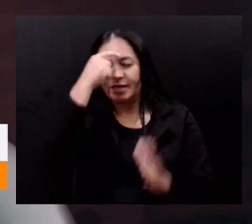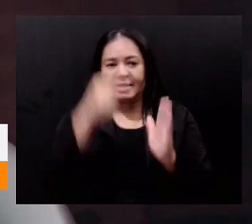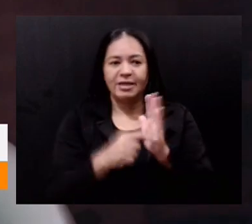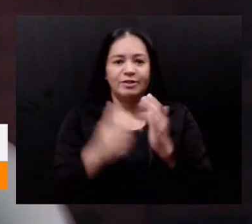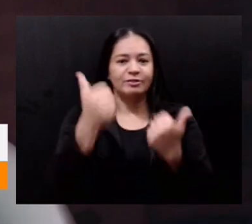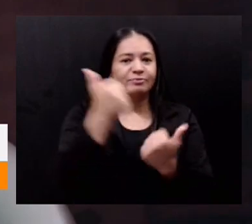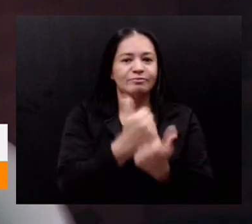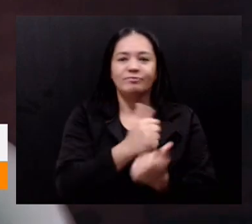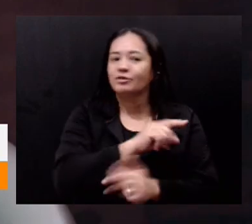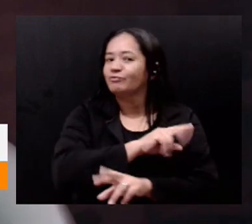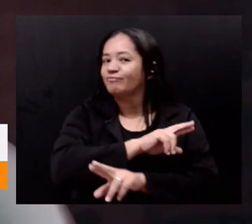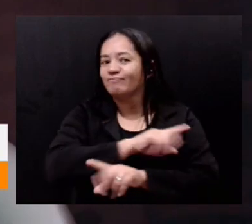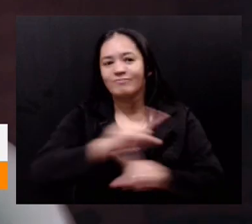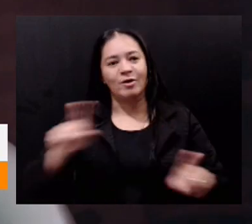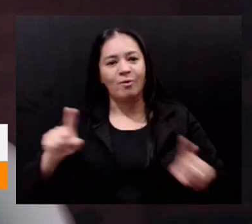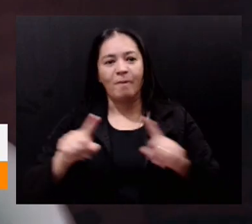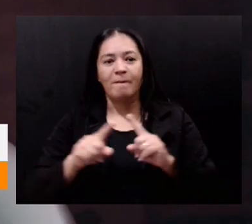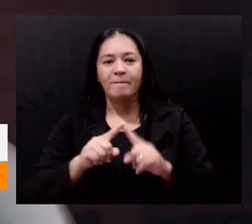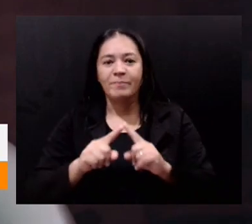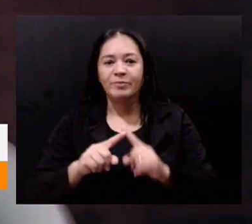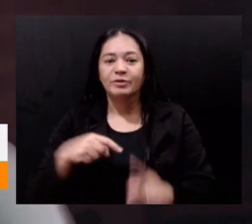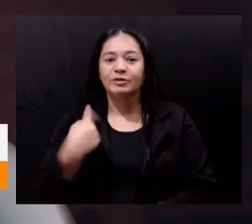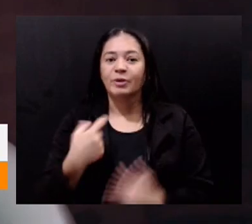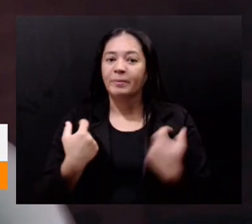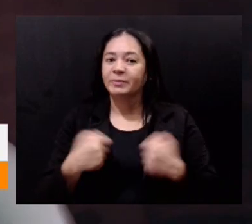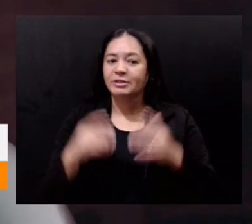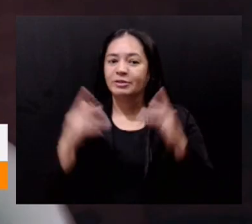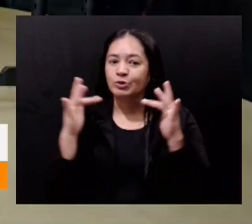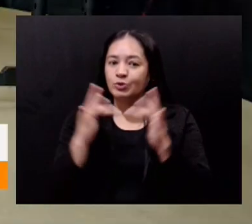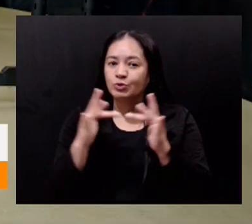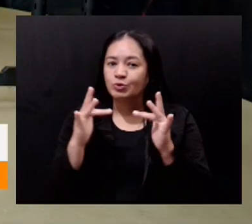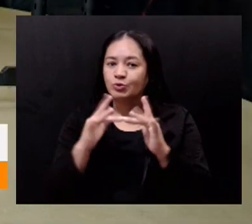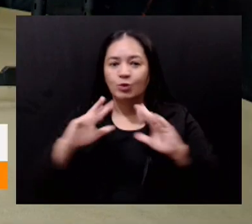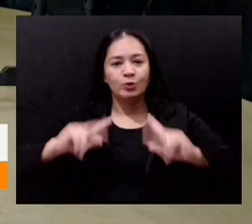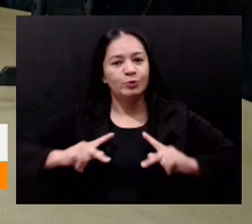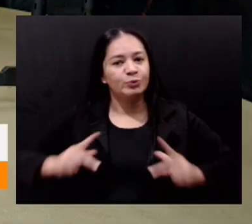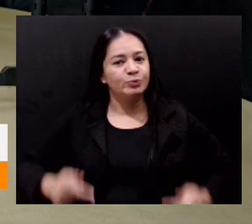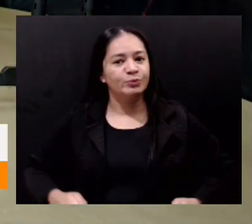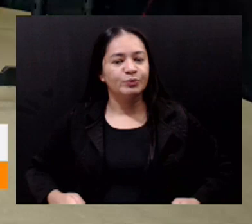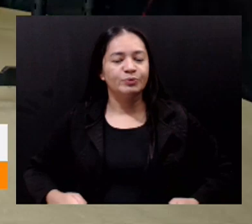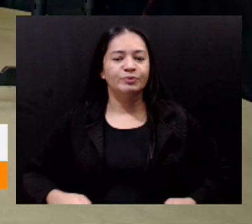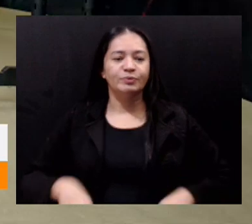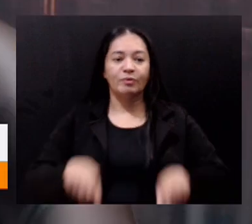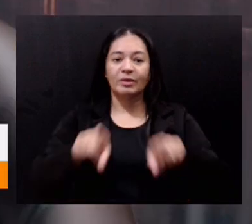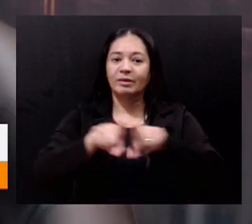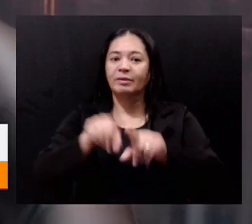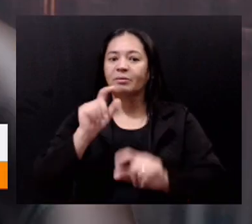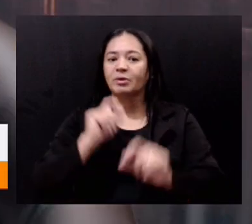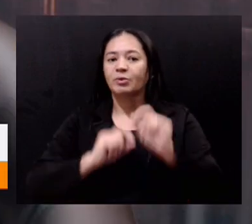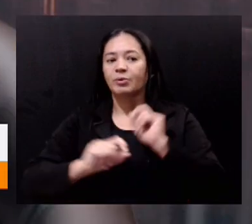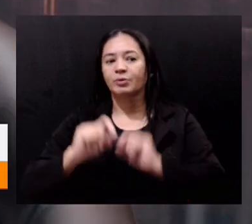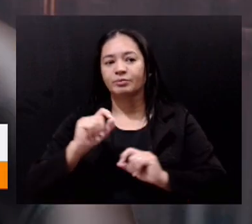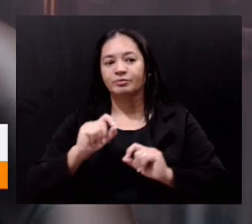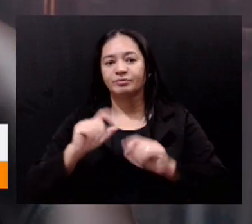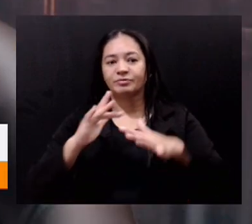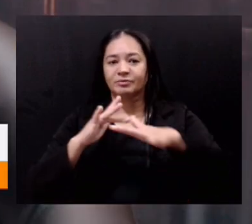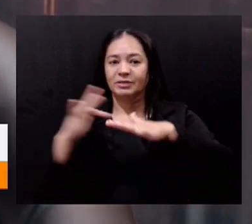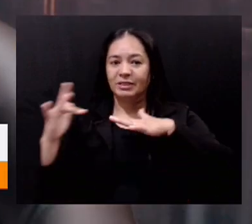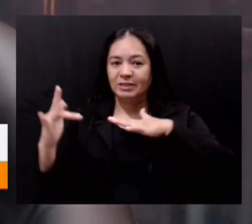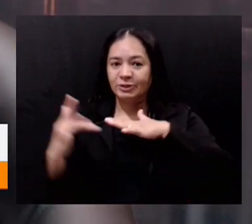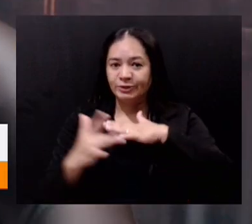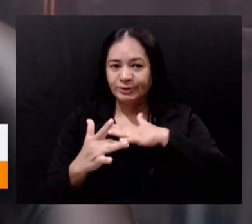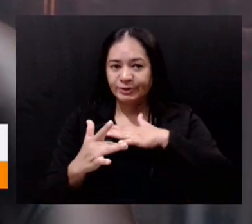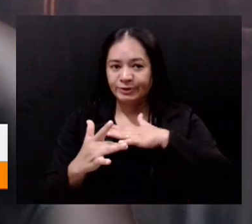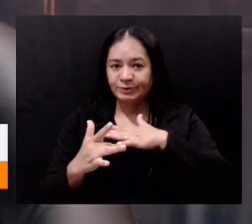gente precisa do contato humano. Perfeito. E tem essa questão também, né, que a rede social,